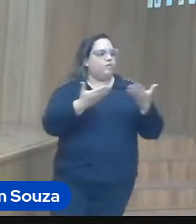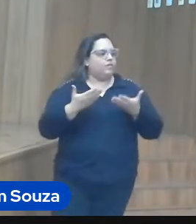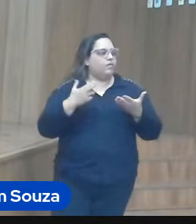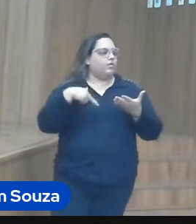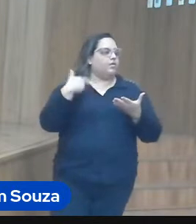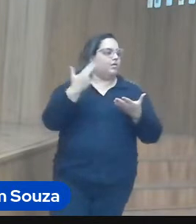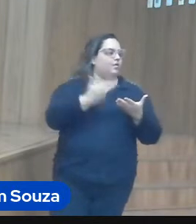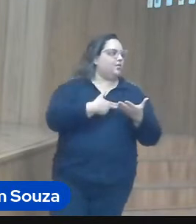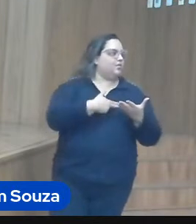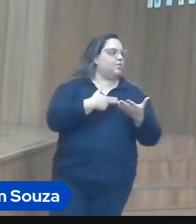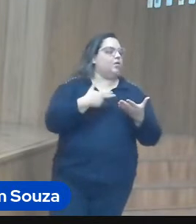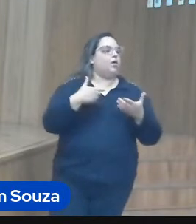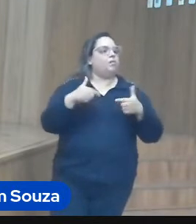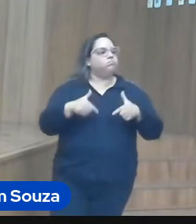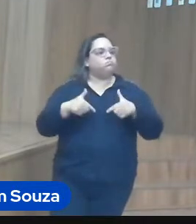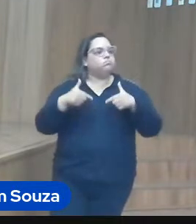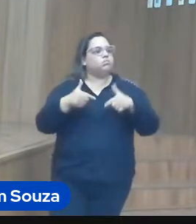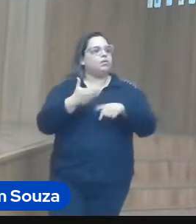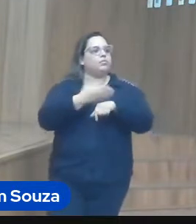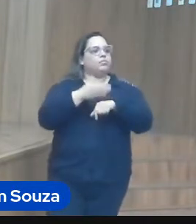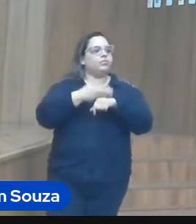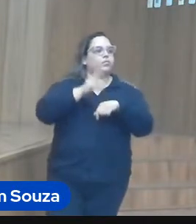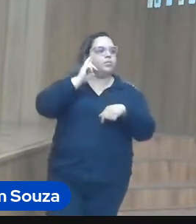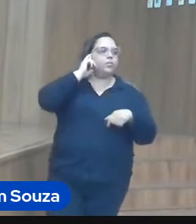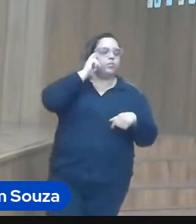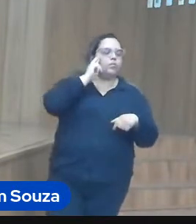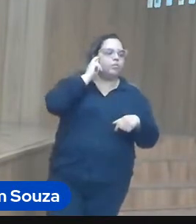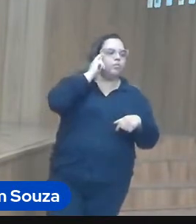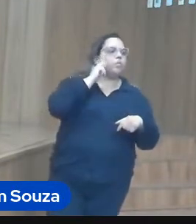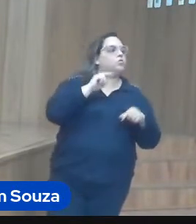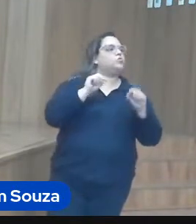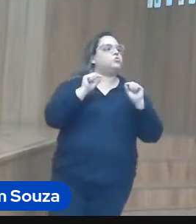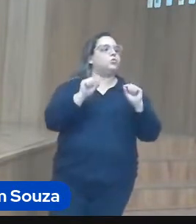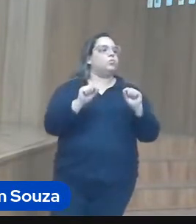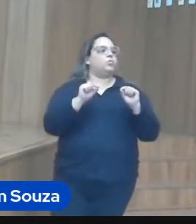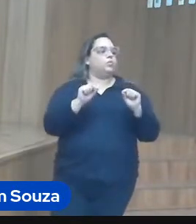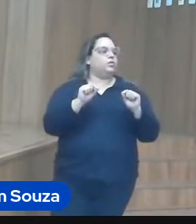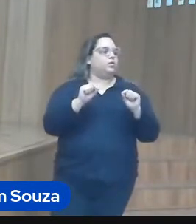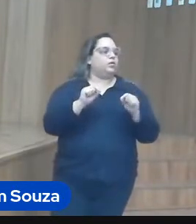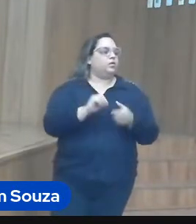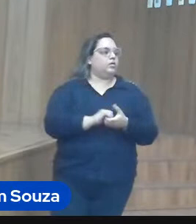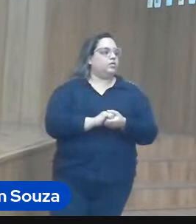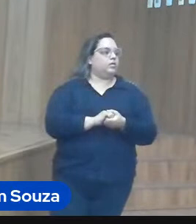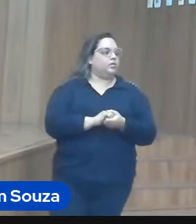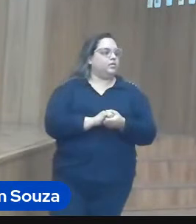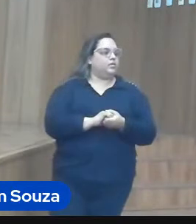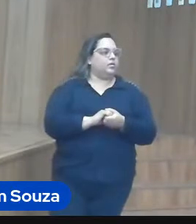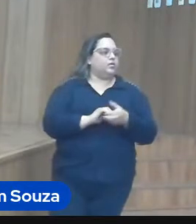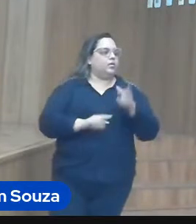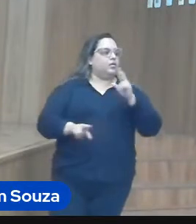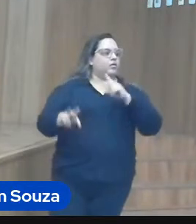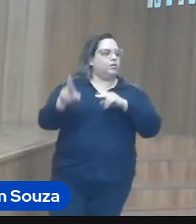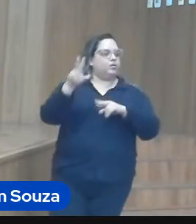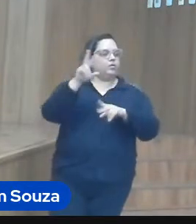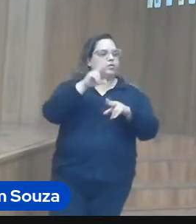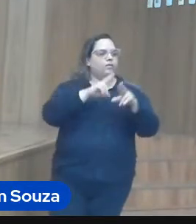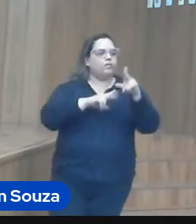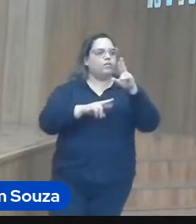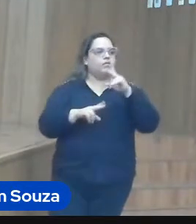exercitar uma reflexão sobre as diferenças.